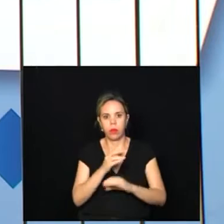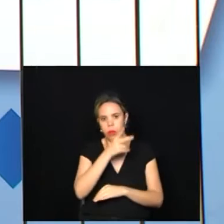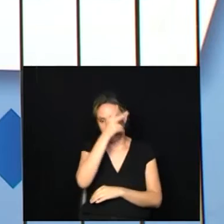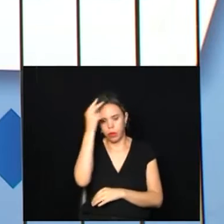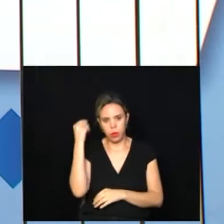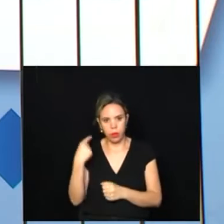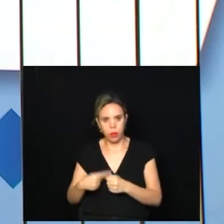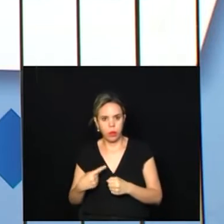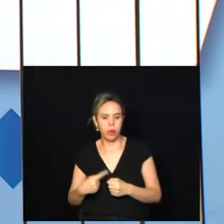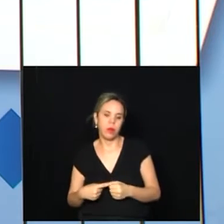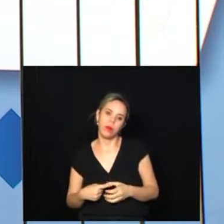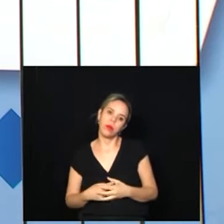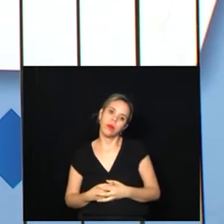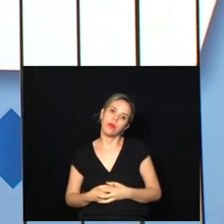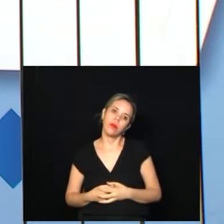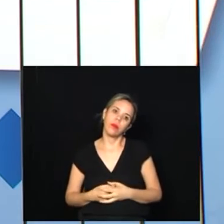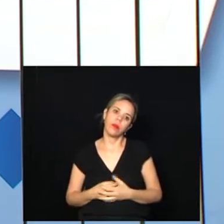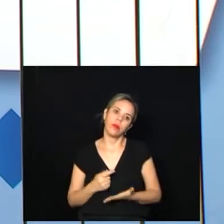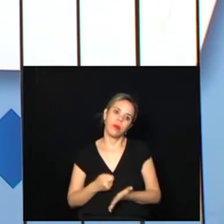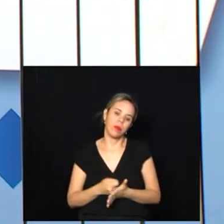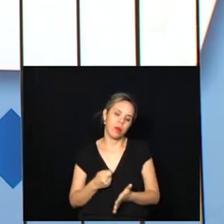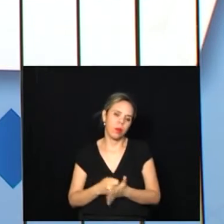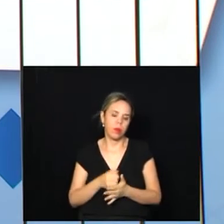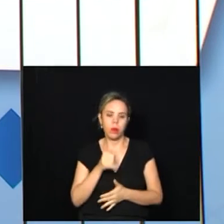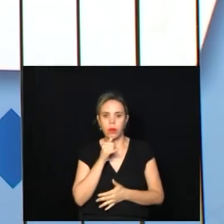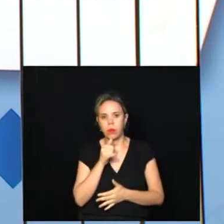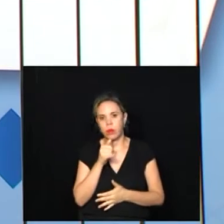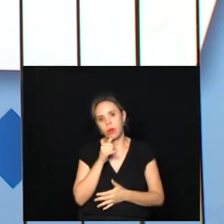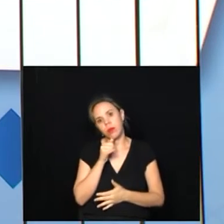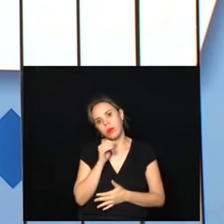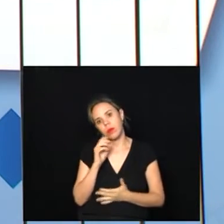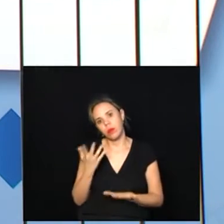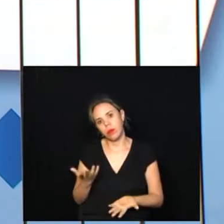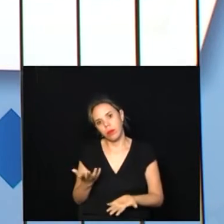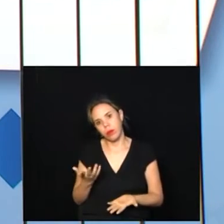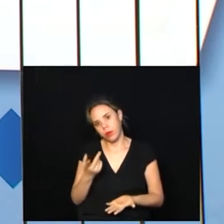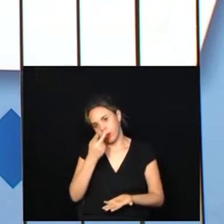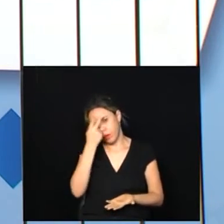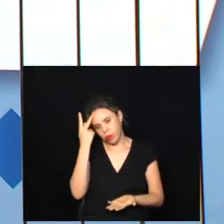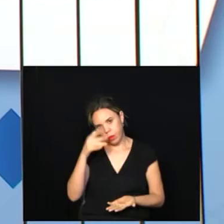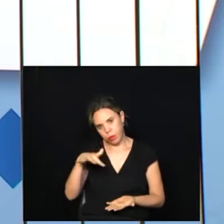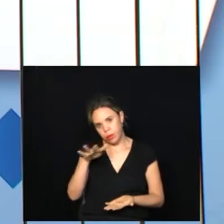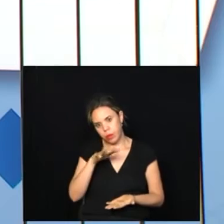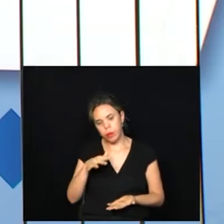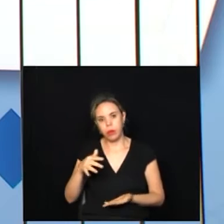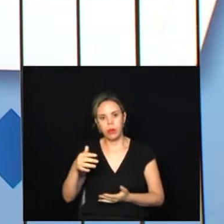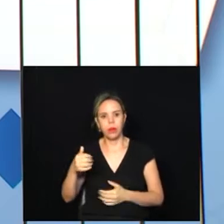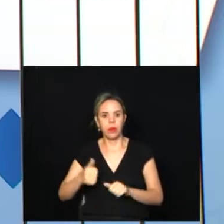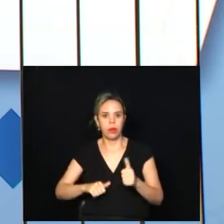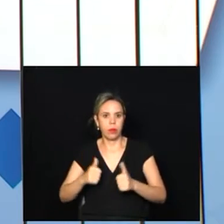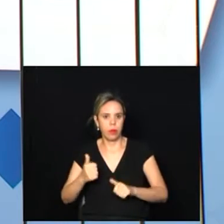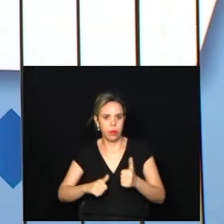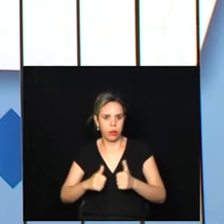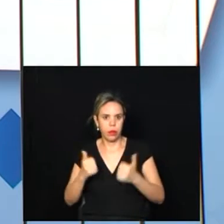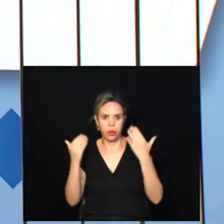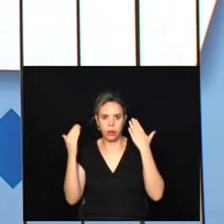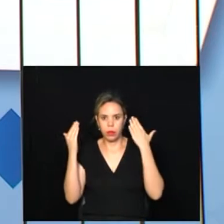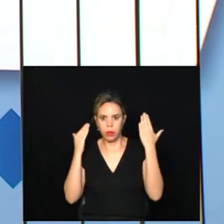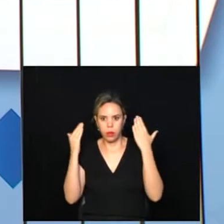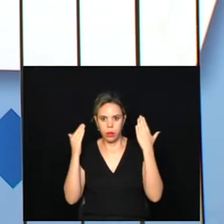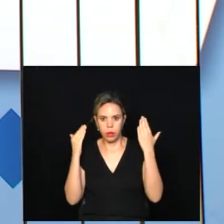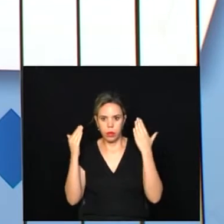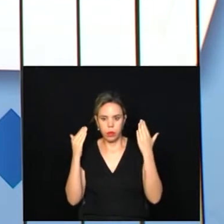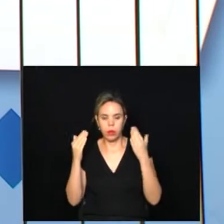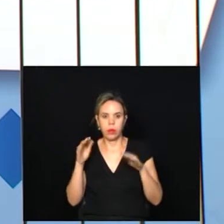públicos municipais, determinando, por exemplo, que essas pessoas passam por uma avaliação psicológica